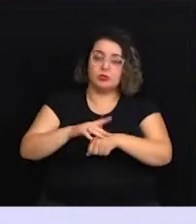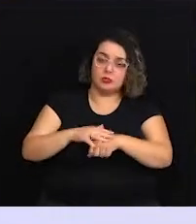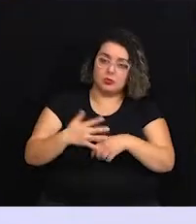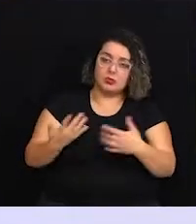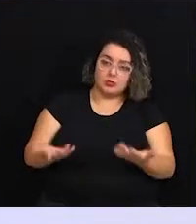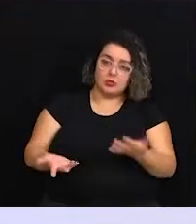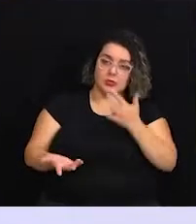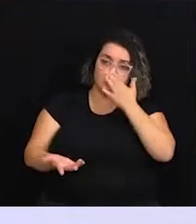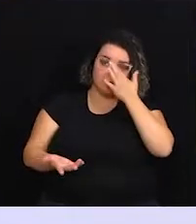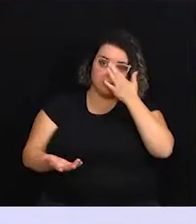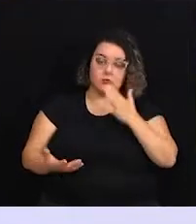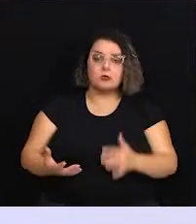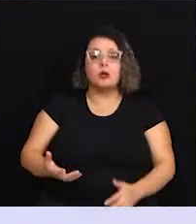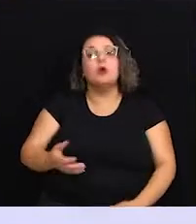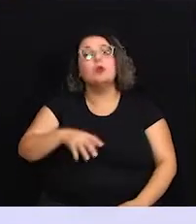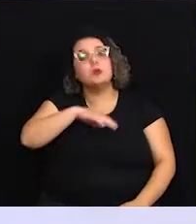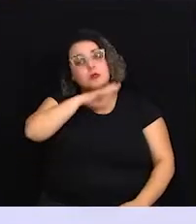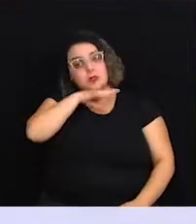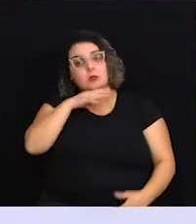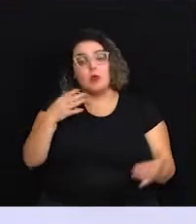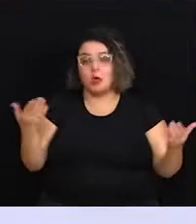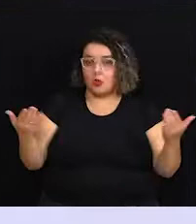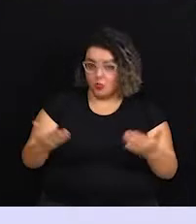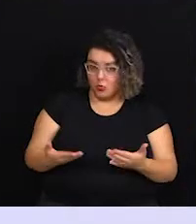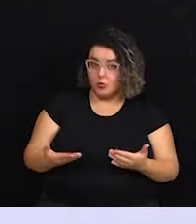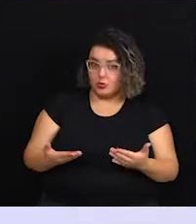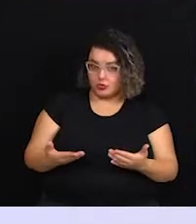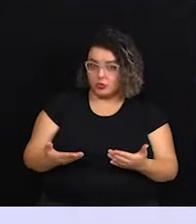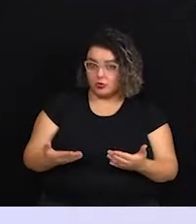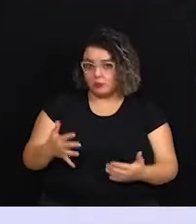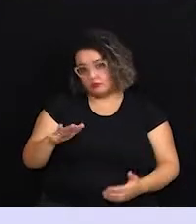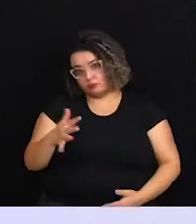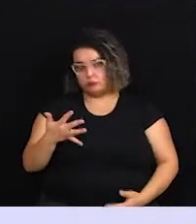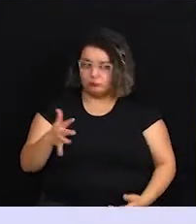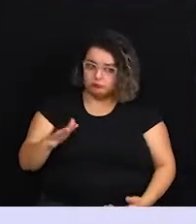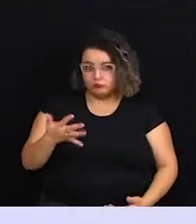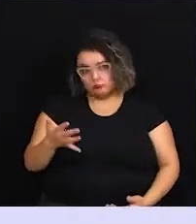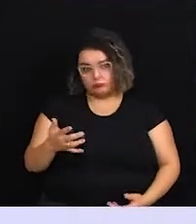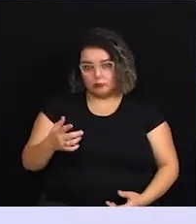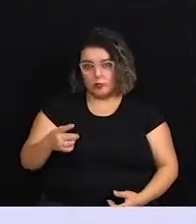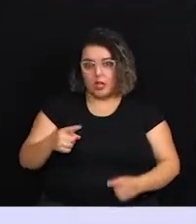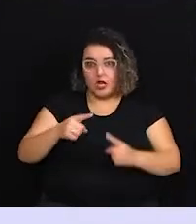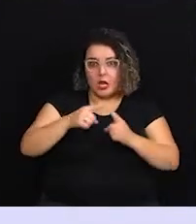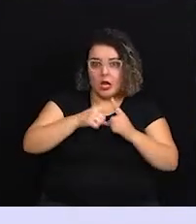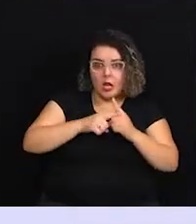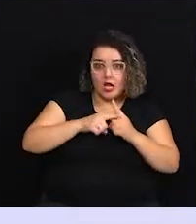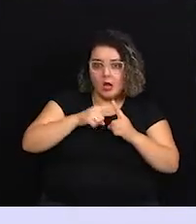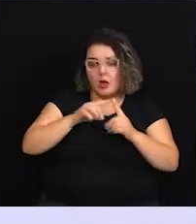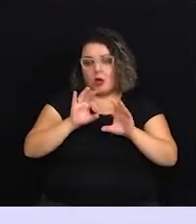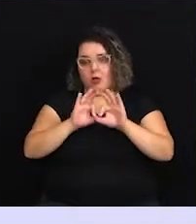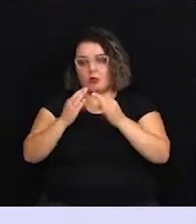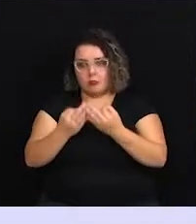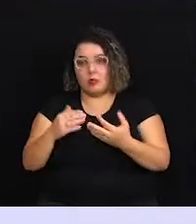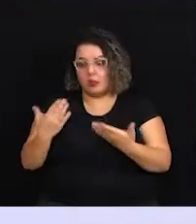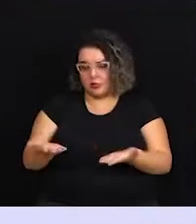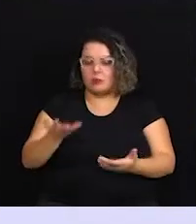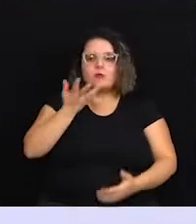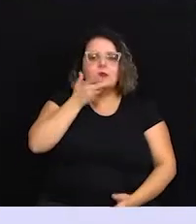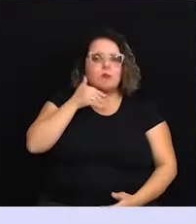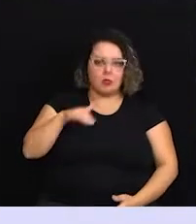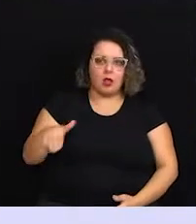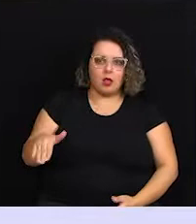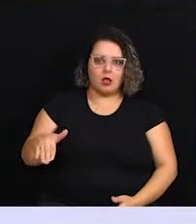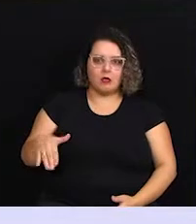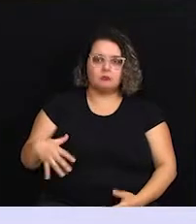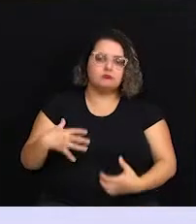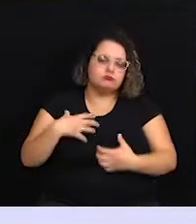doença. Então, os animais hoje, eles funcionam mais ou menos como termômetros de uma família, assim como as crianças, né? Eles